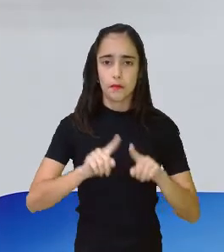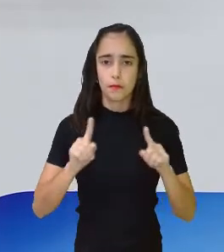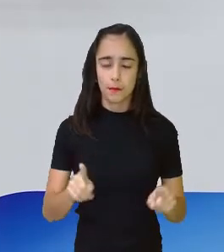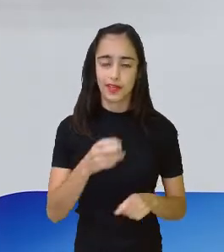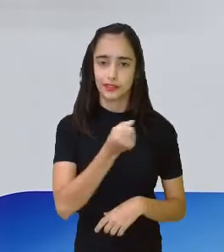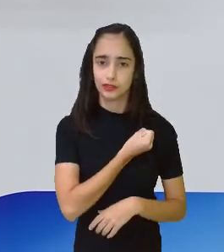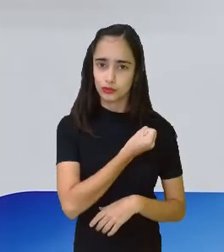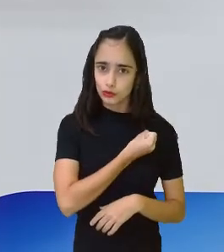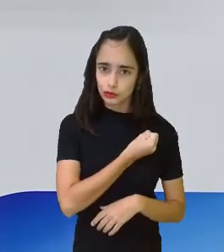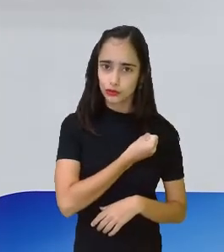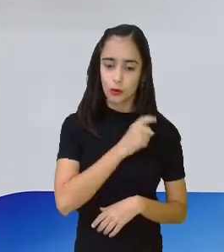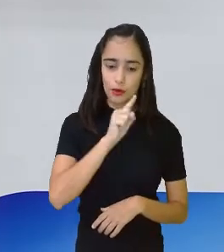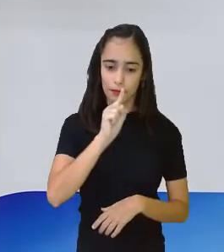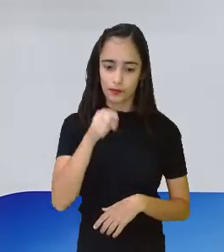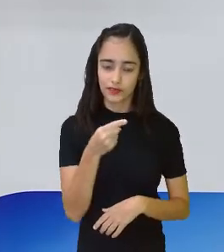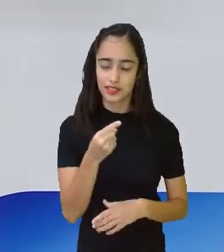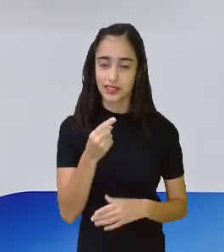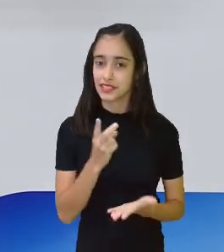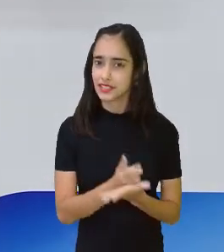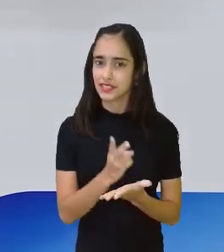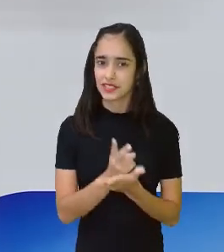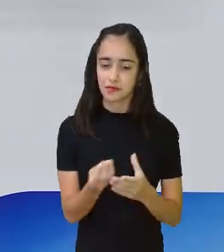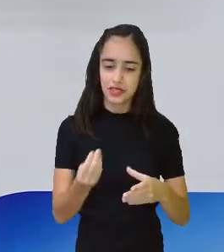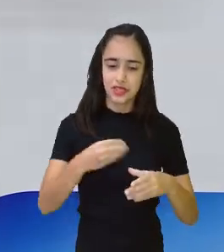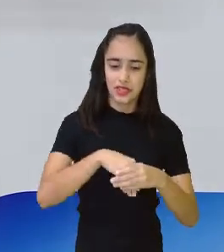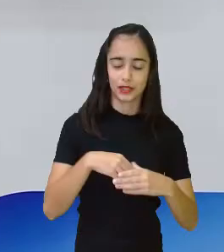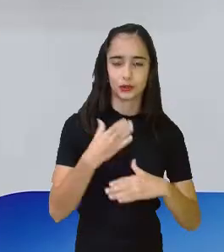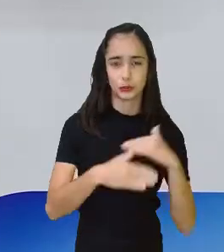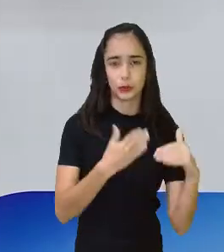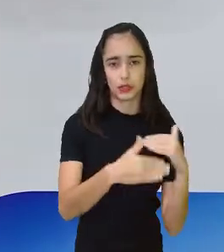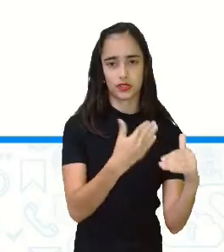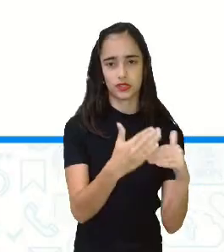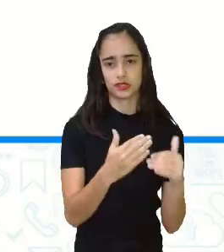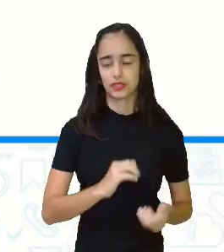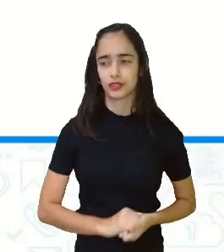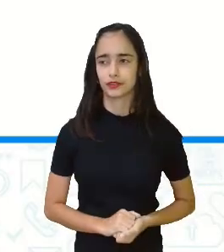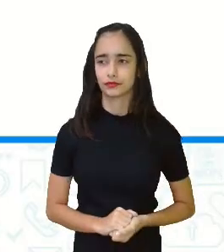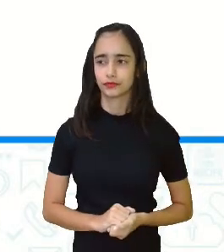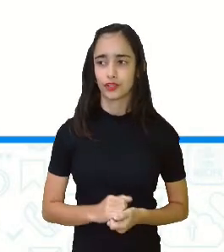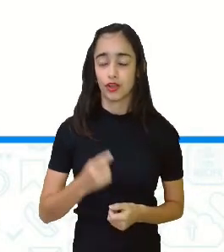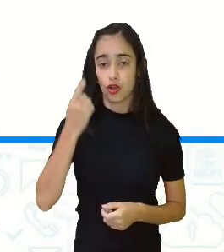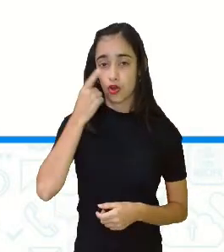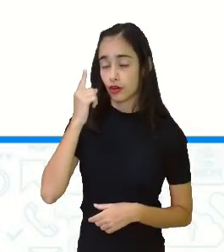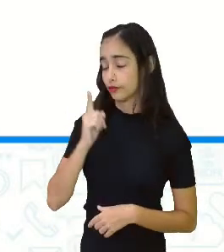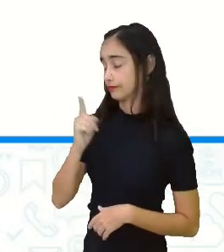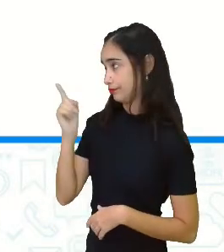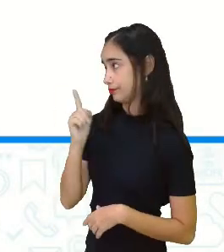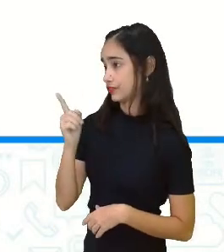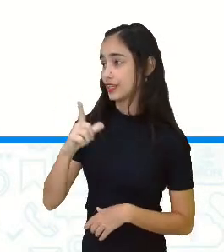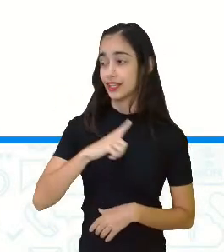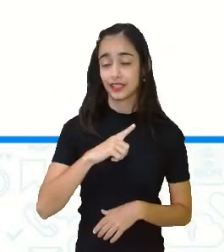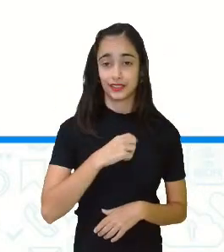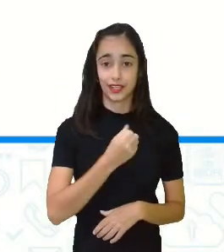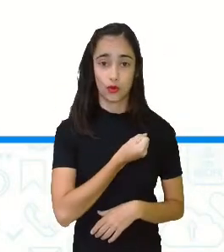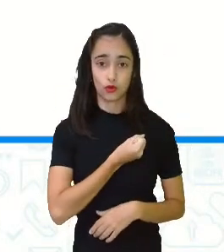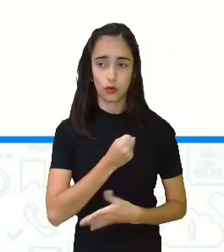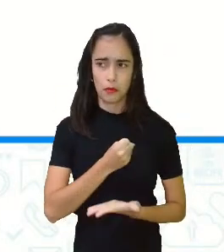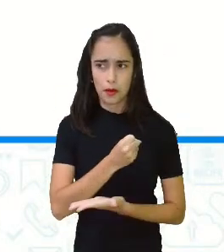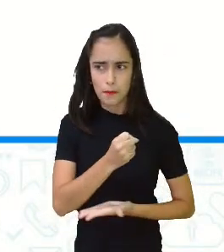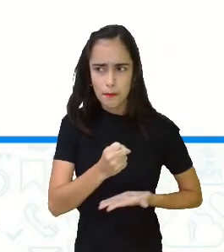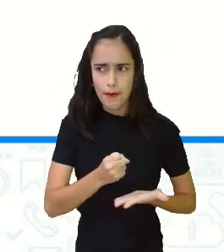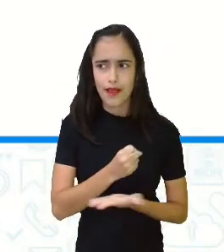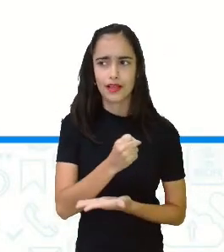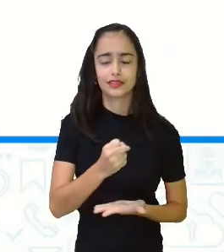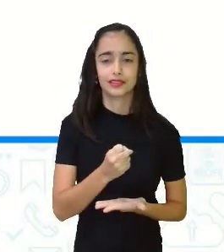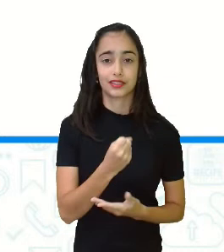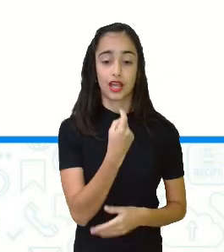decimais, eles fazem parte desse processo, tá? Aqui eu tenho um número básico, onde eu tenho a parte inteira, que